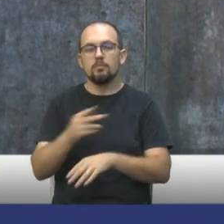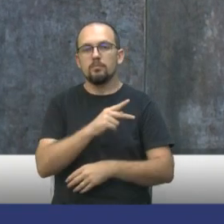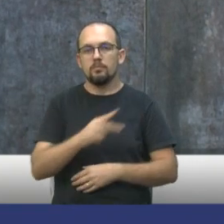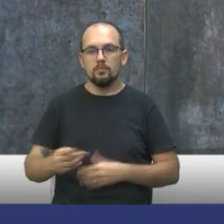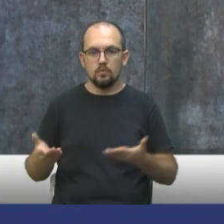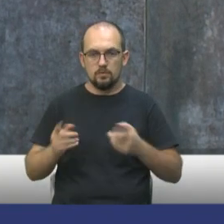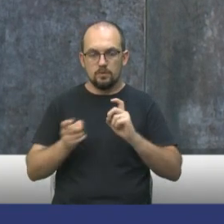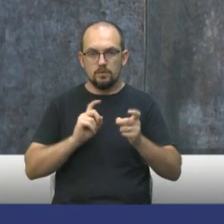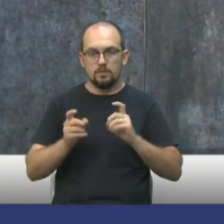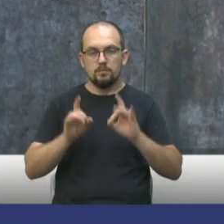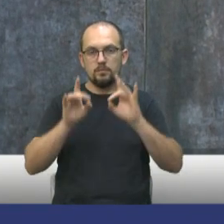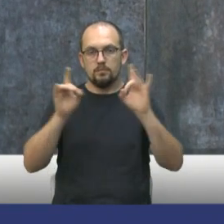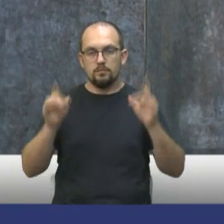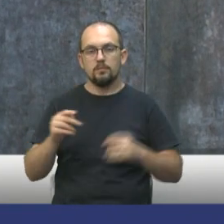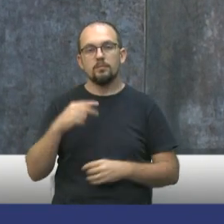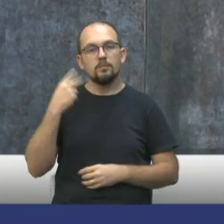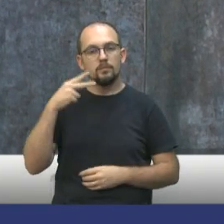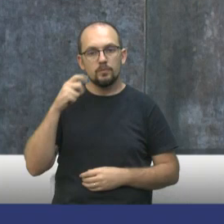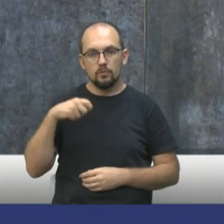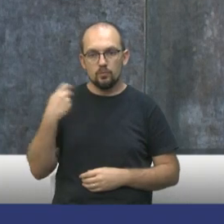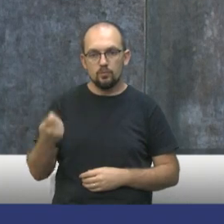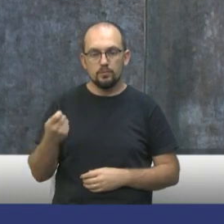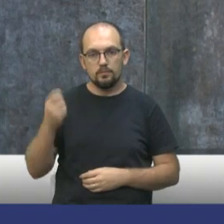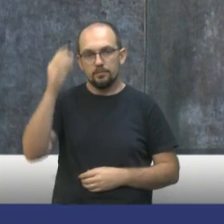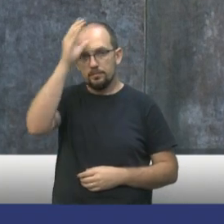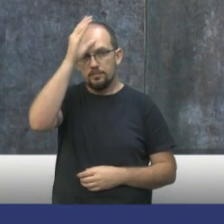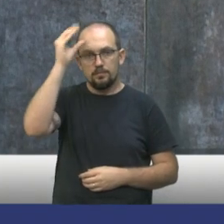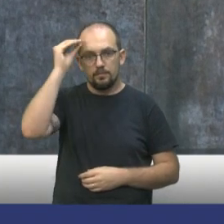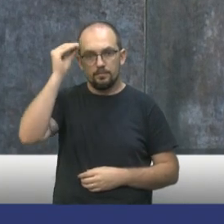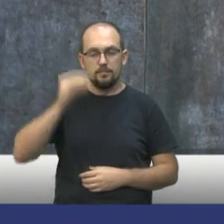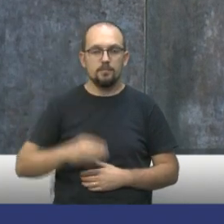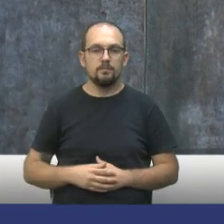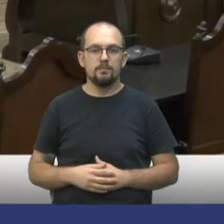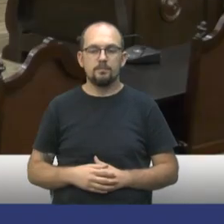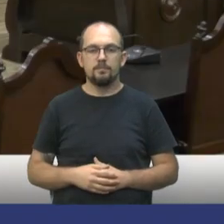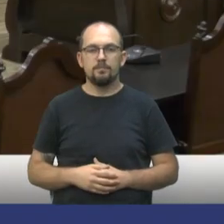desta sessão solene, o vereador Marcos Brasil.